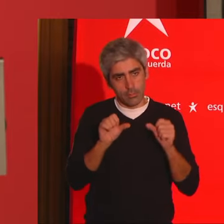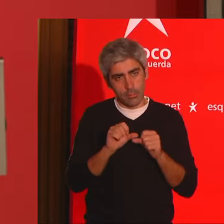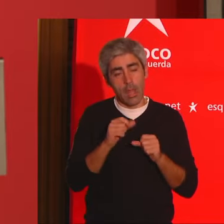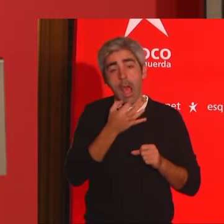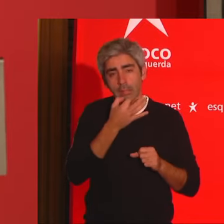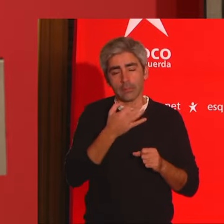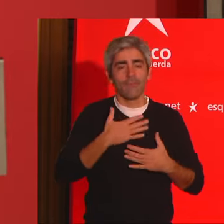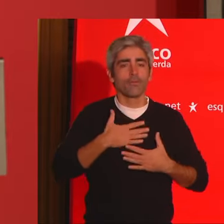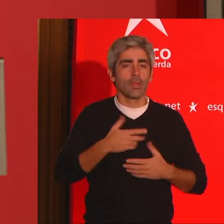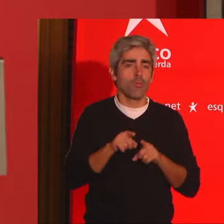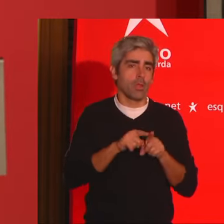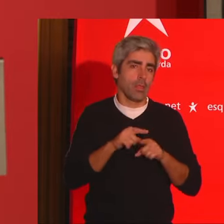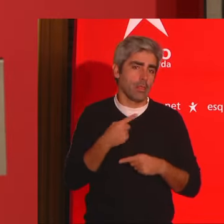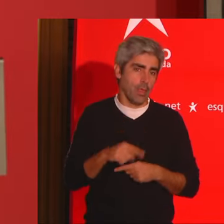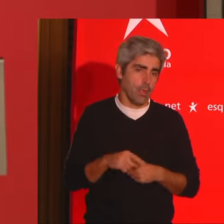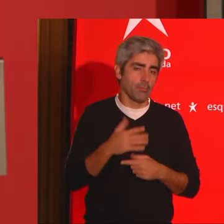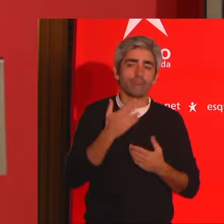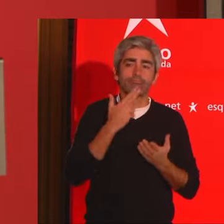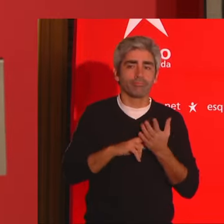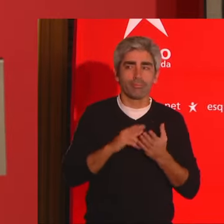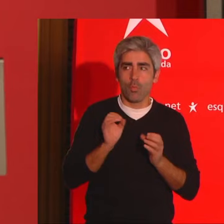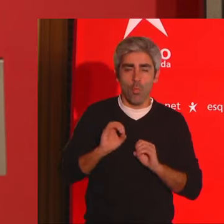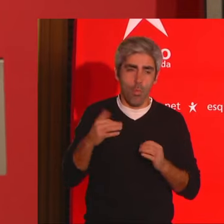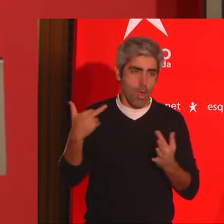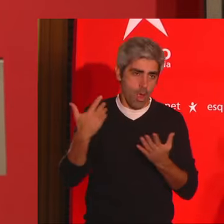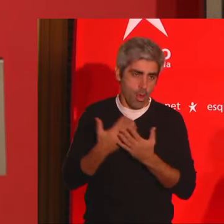vontade política. É isso que não tem havido.